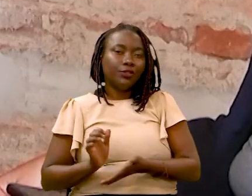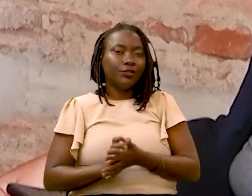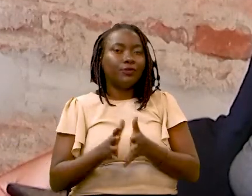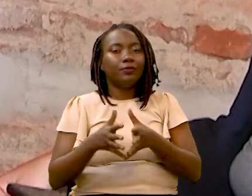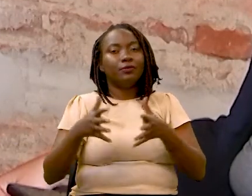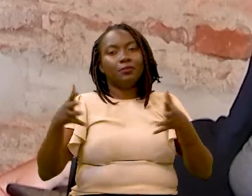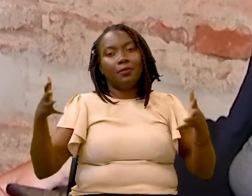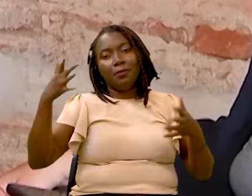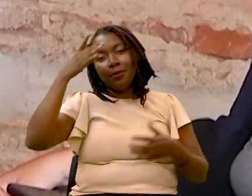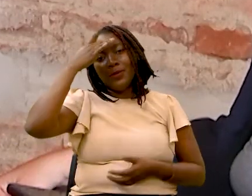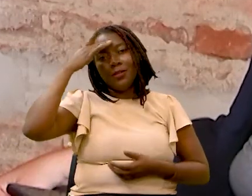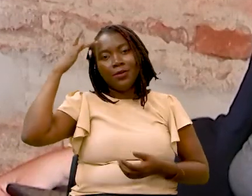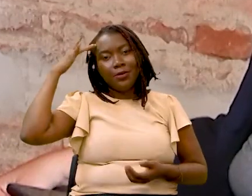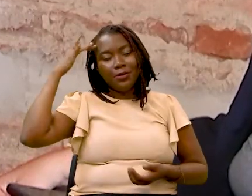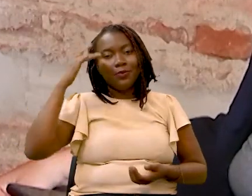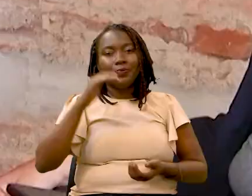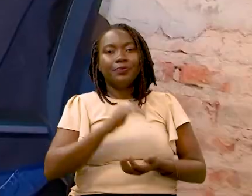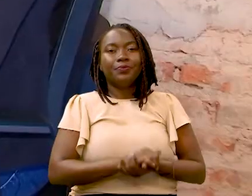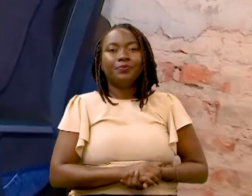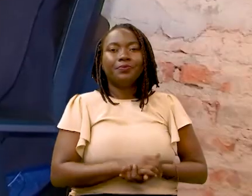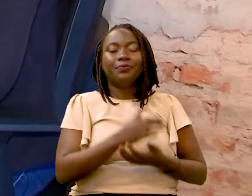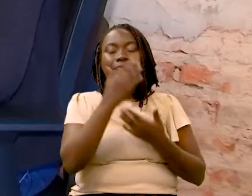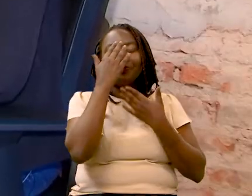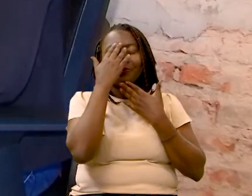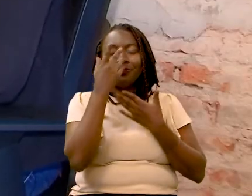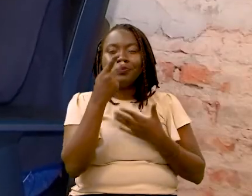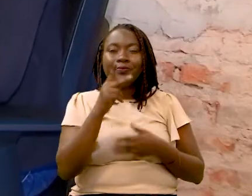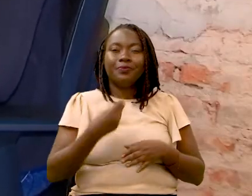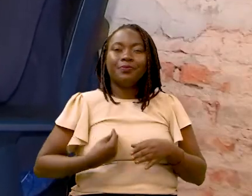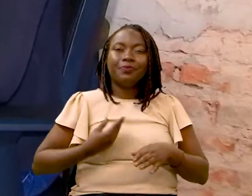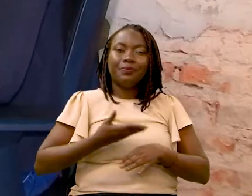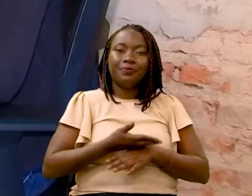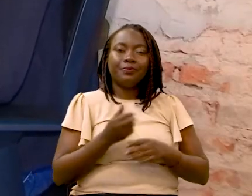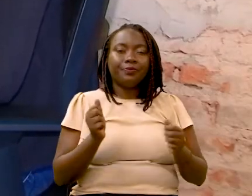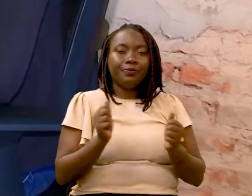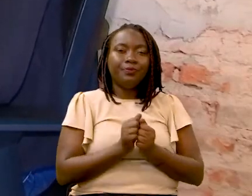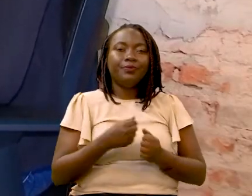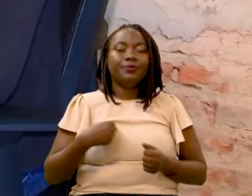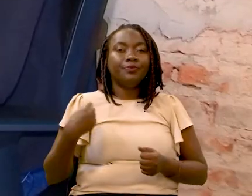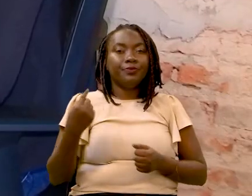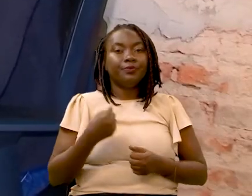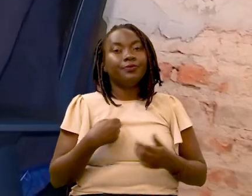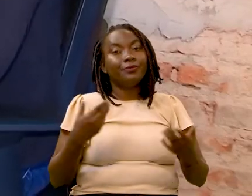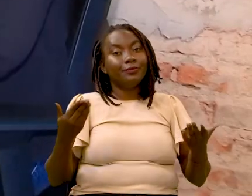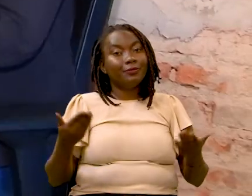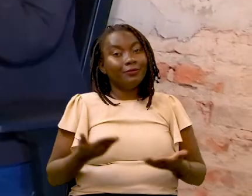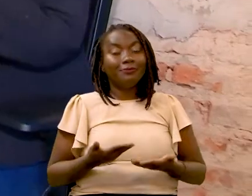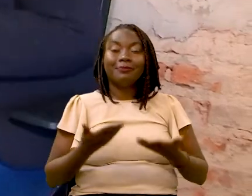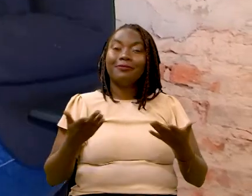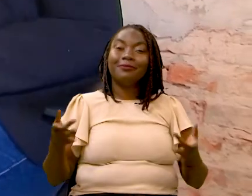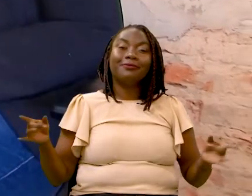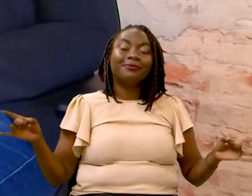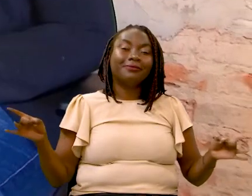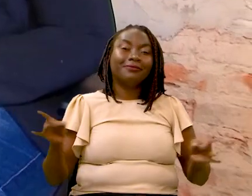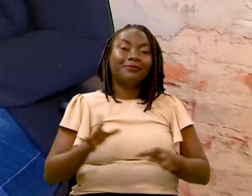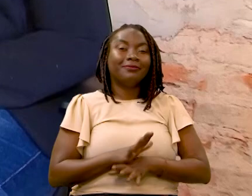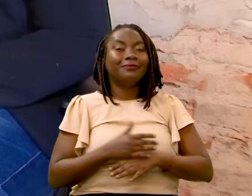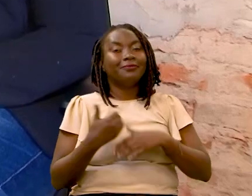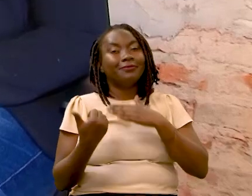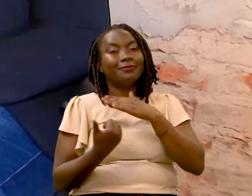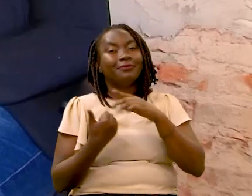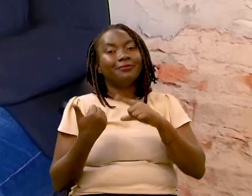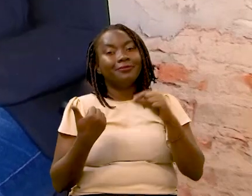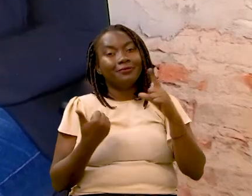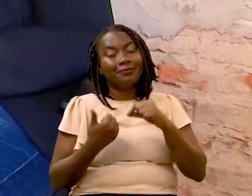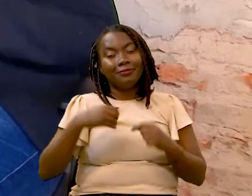ao maior número de pessoas. Lívia, eu agradeço então a sua participação com a gente hoje. E assim a gente encerra o